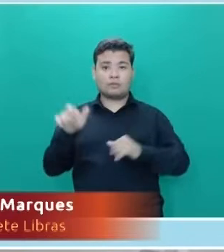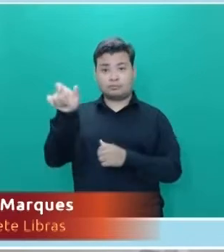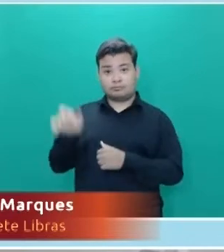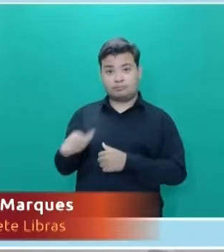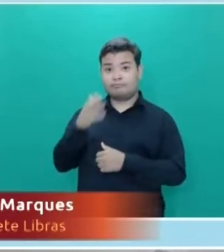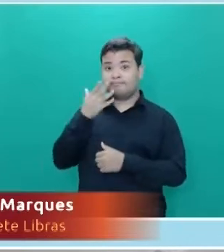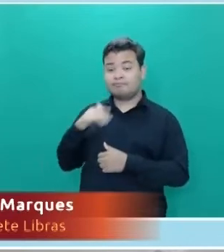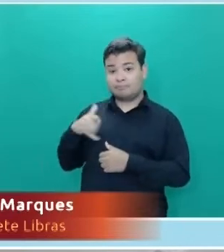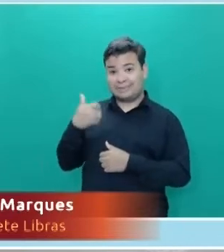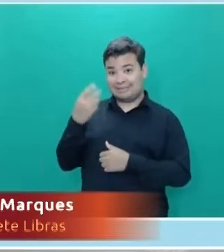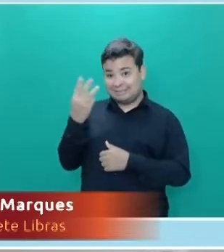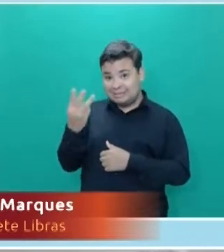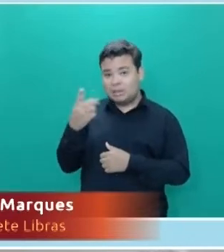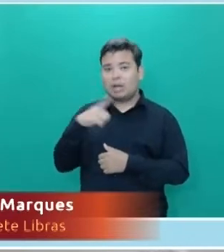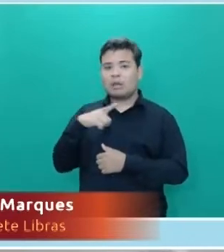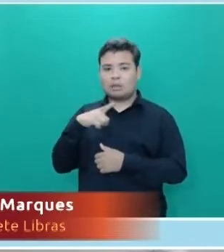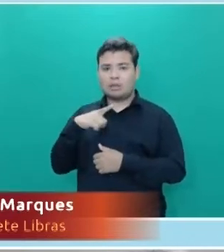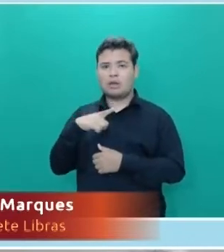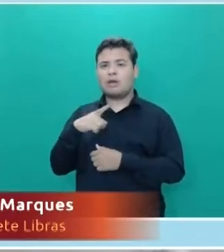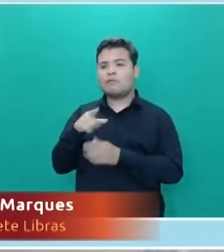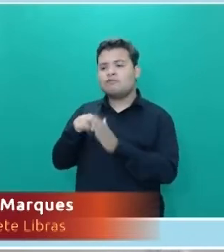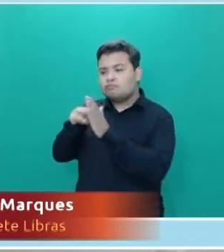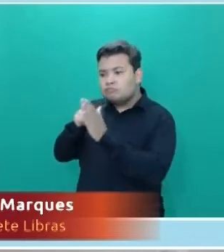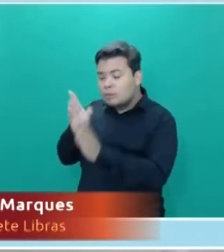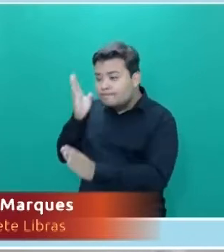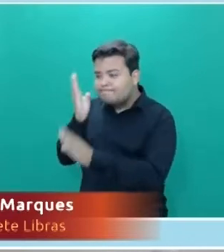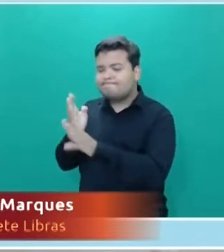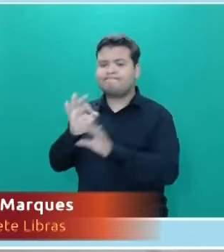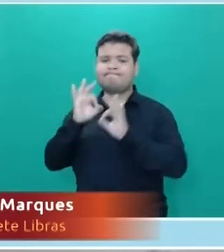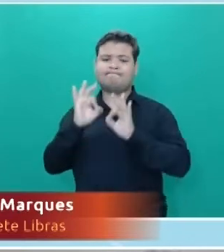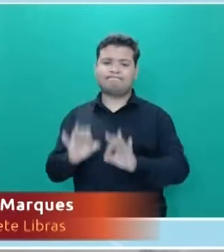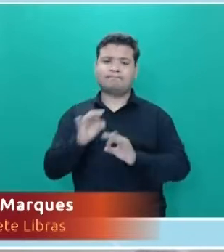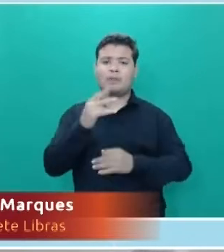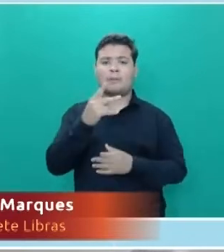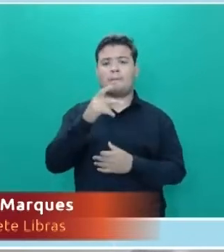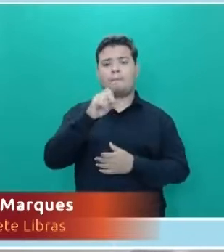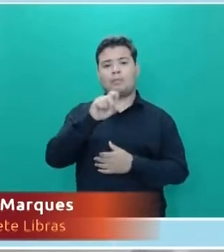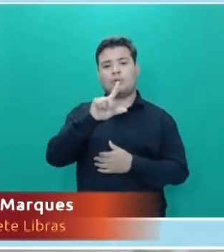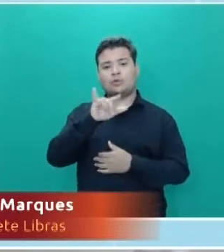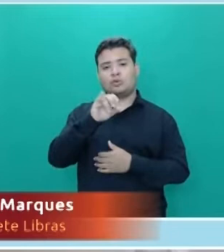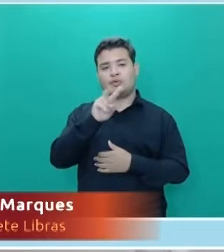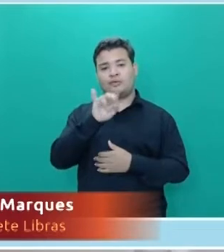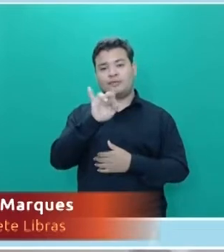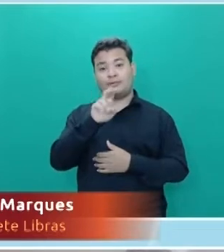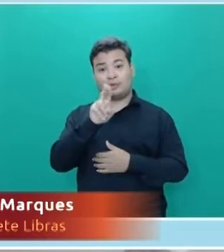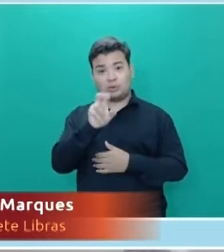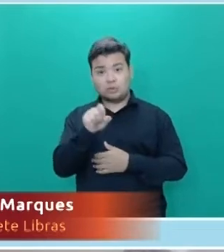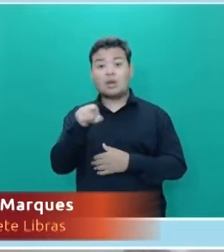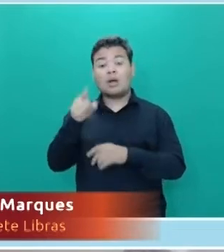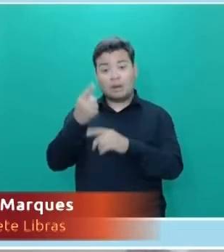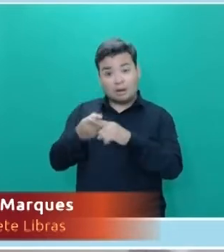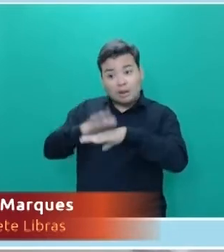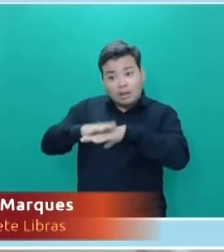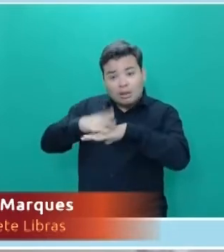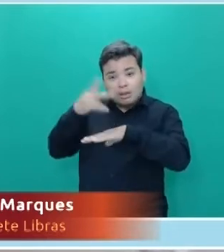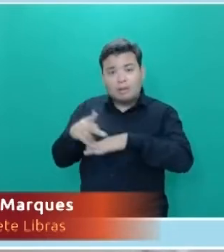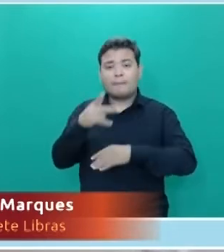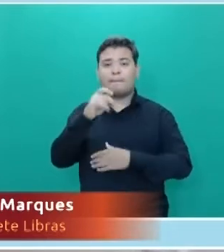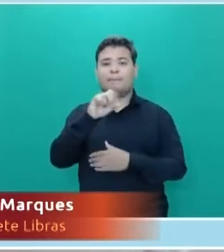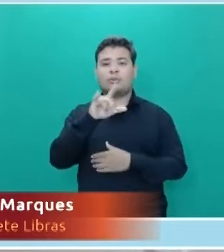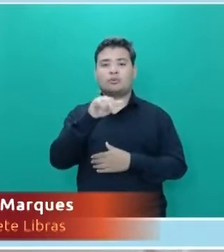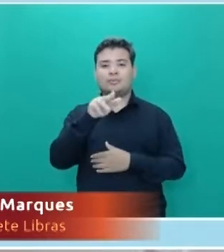diagnóstico positivo para o poliovírus, que é responsável pela poliomielite. Essa suspeita gerou